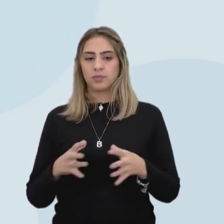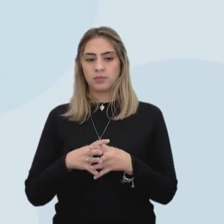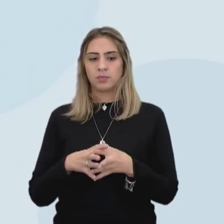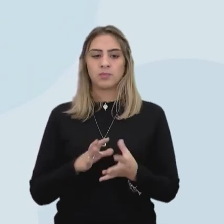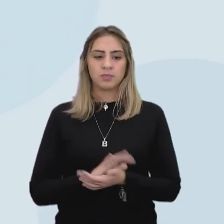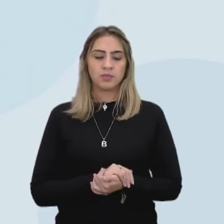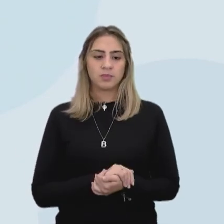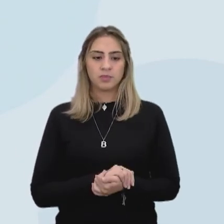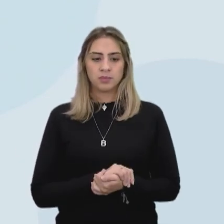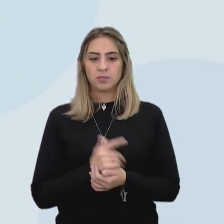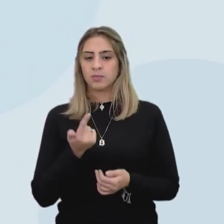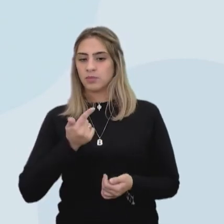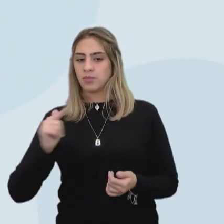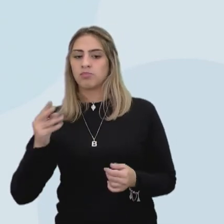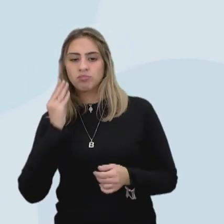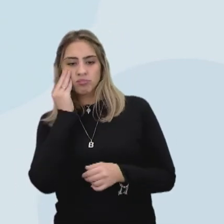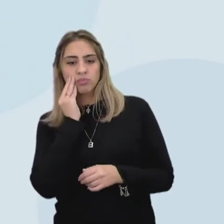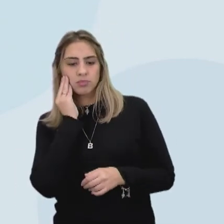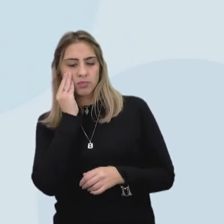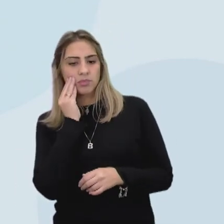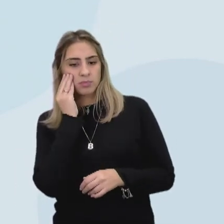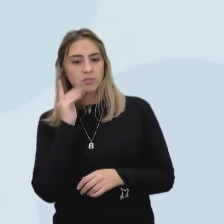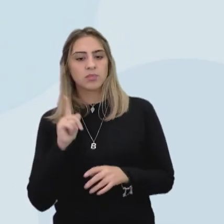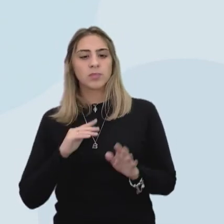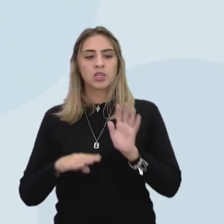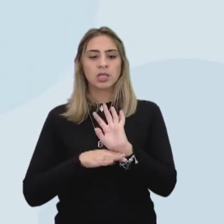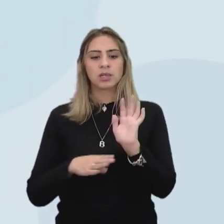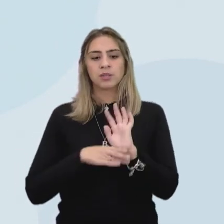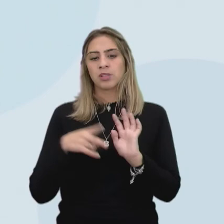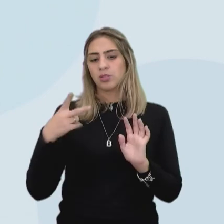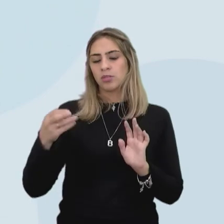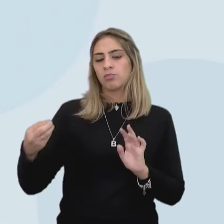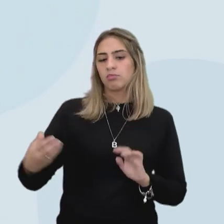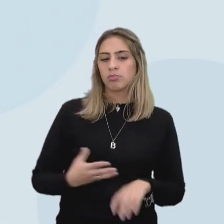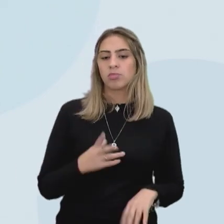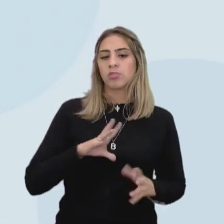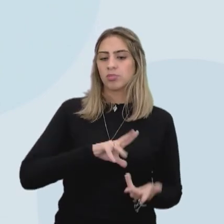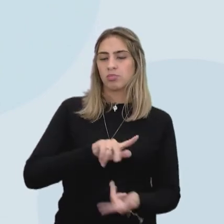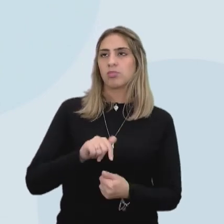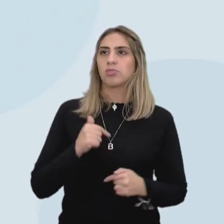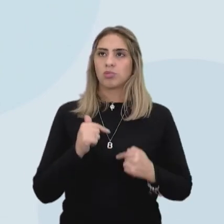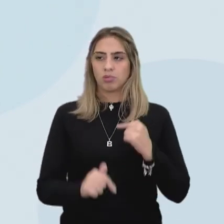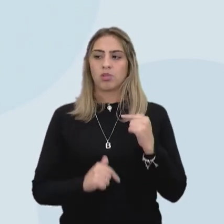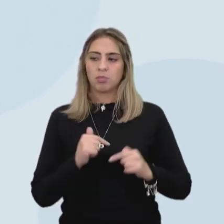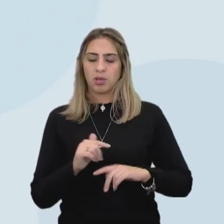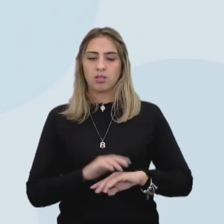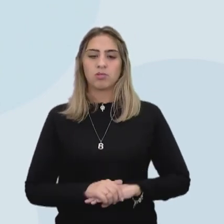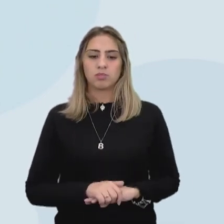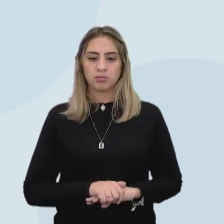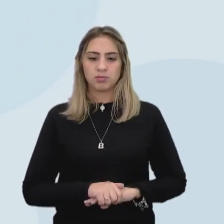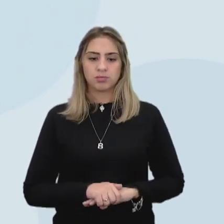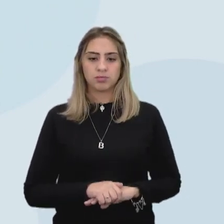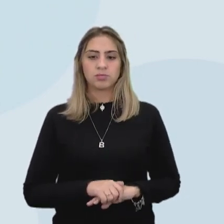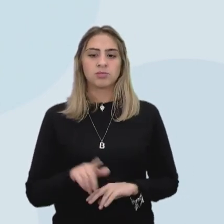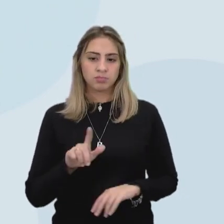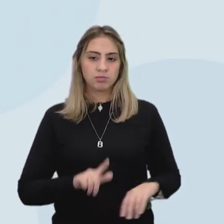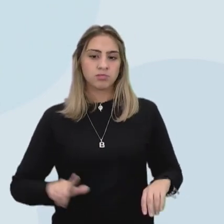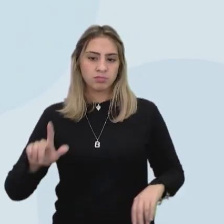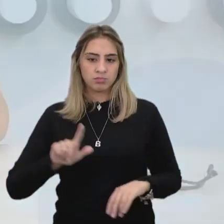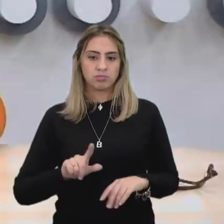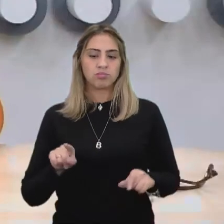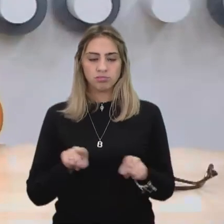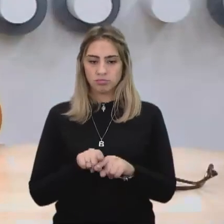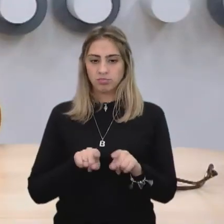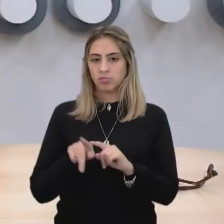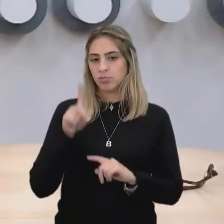grupo, entre outras experiências que contribuem para a sua atuação no mundo do trabalho e, logicamente, a critério